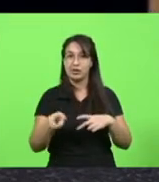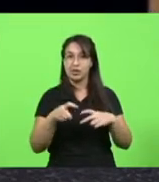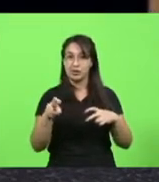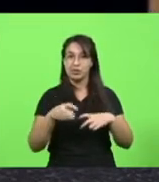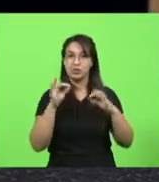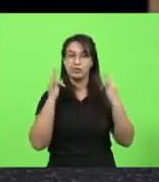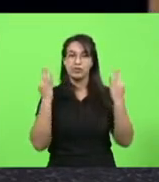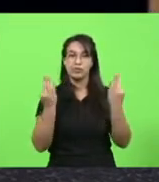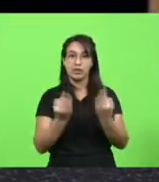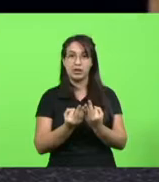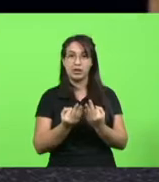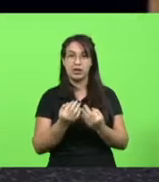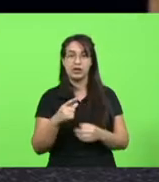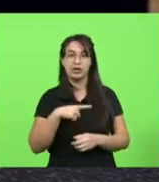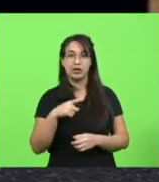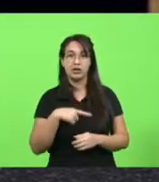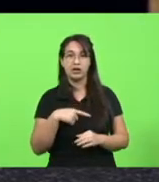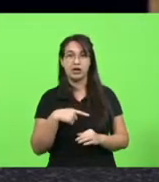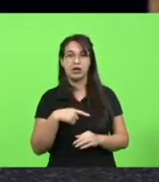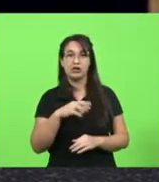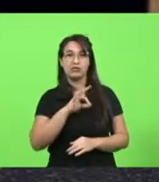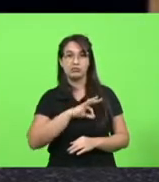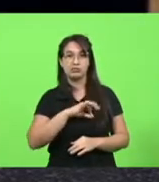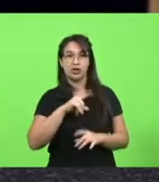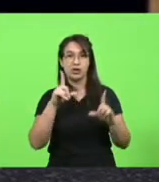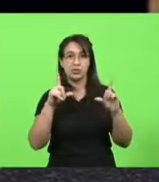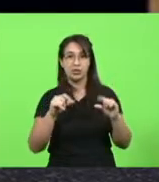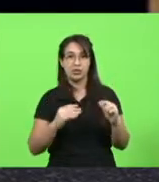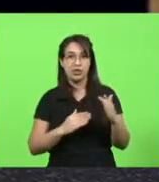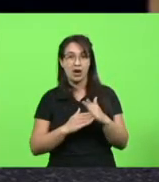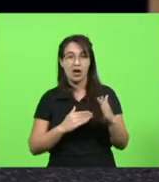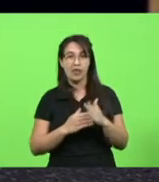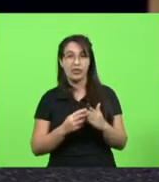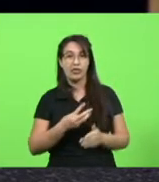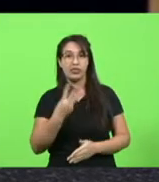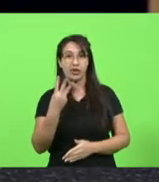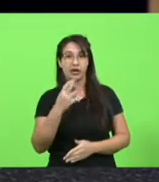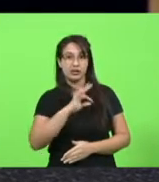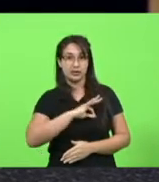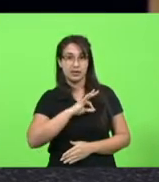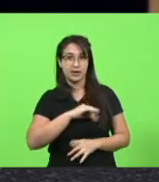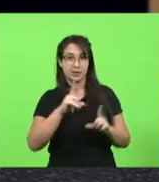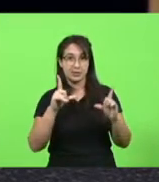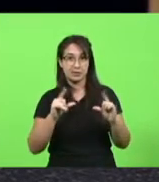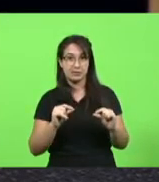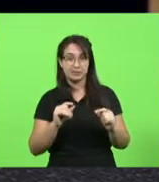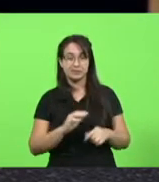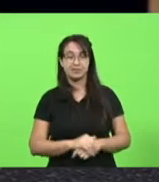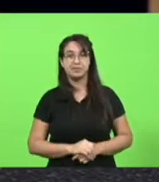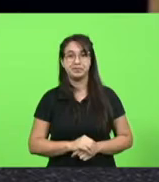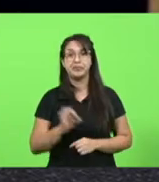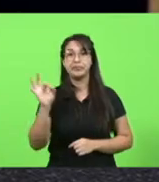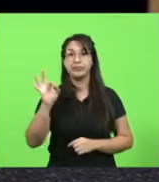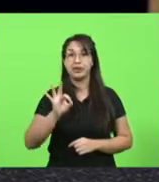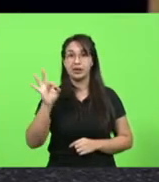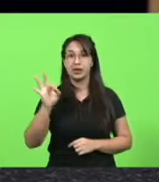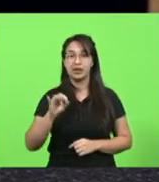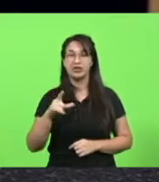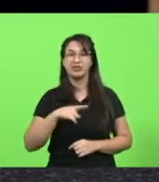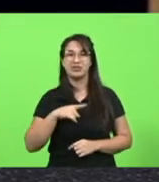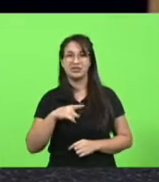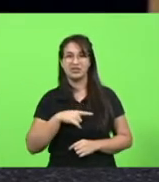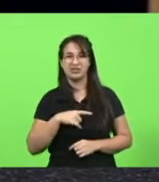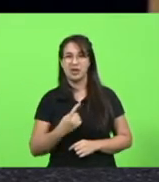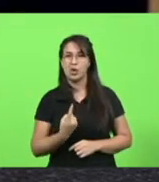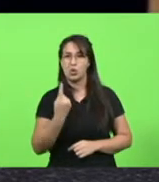familiares com renda mensal de até 3 salários mínimos e as condições de crédito que envolvem juros de